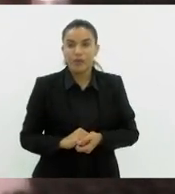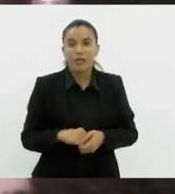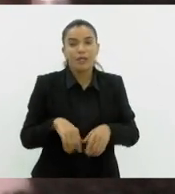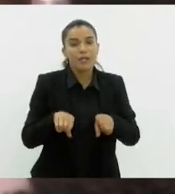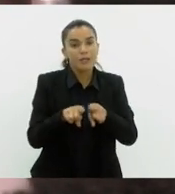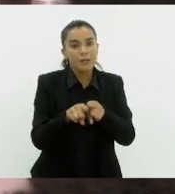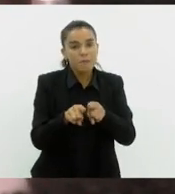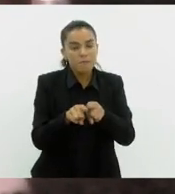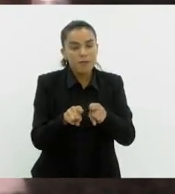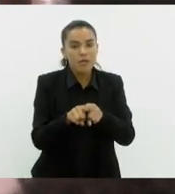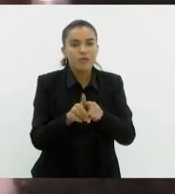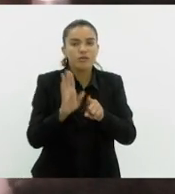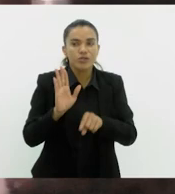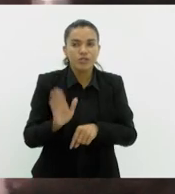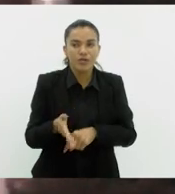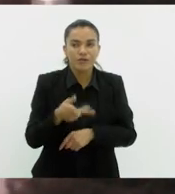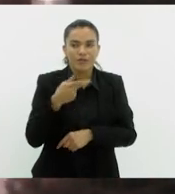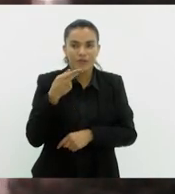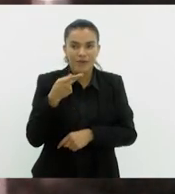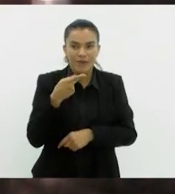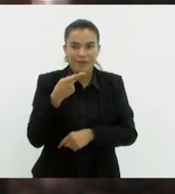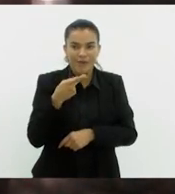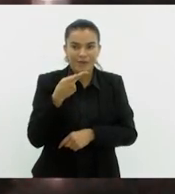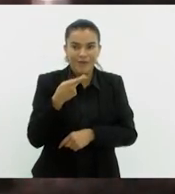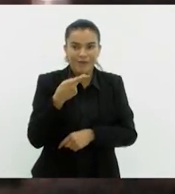além disso, como já foi falado de vários...